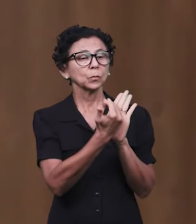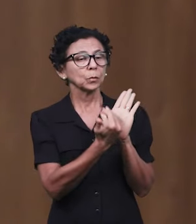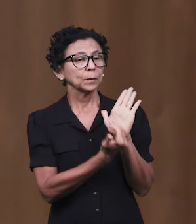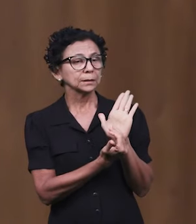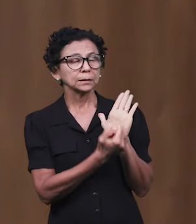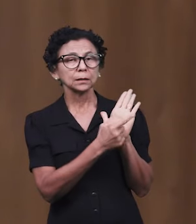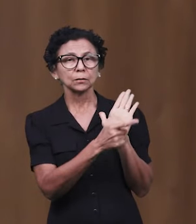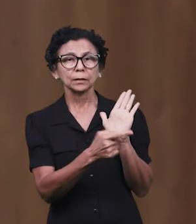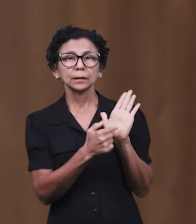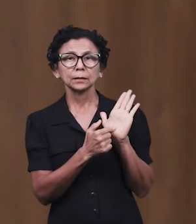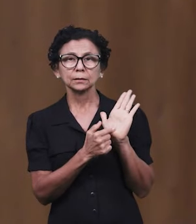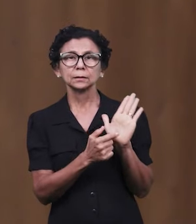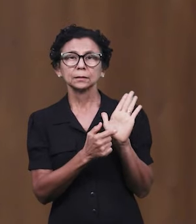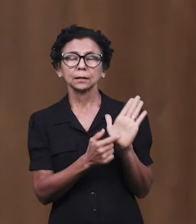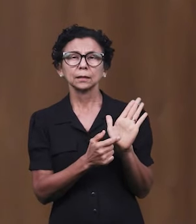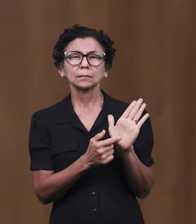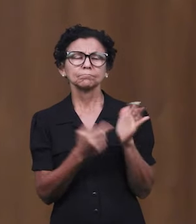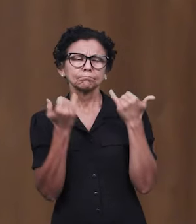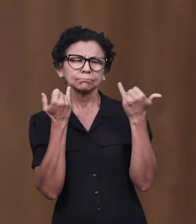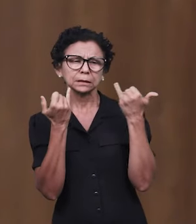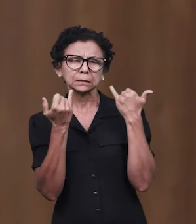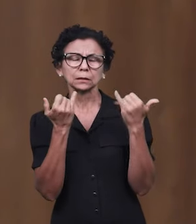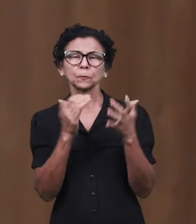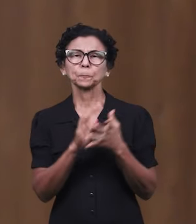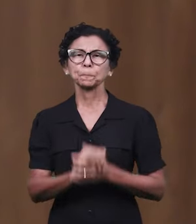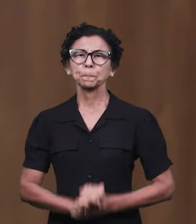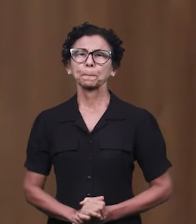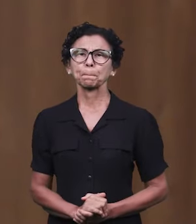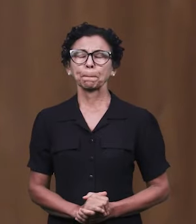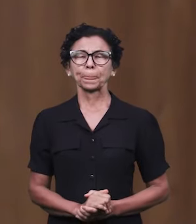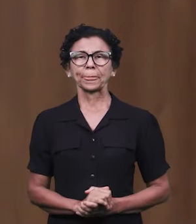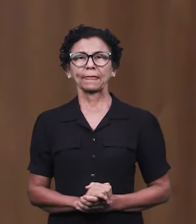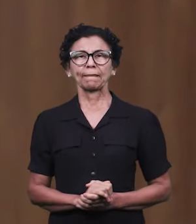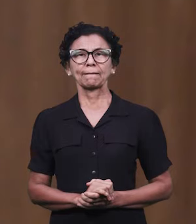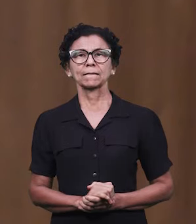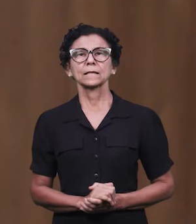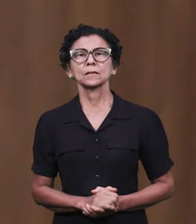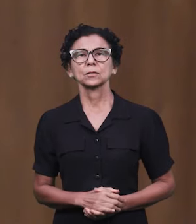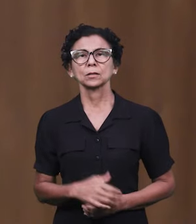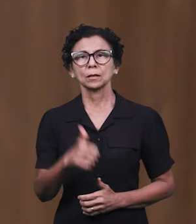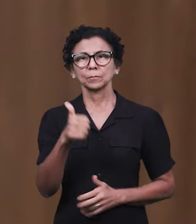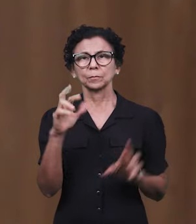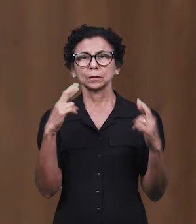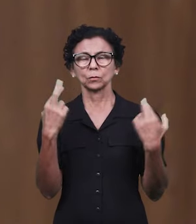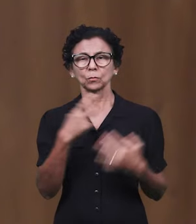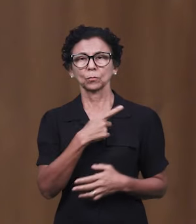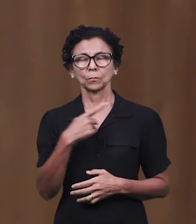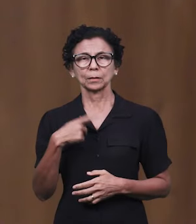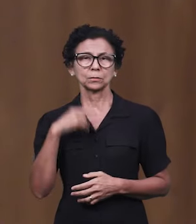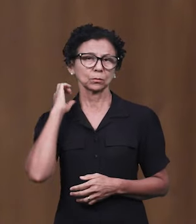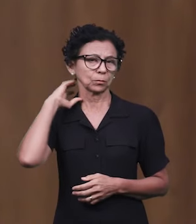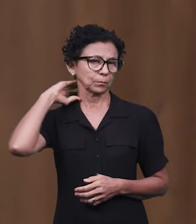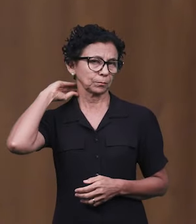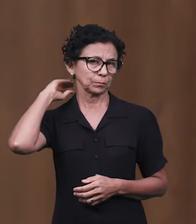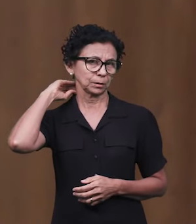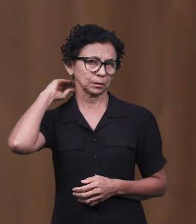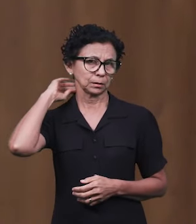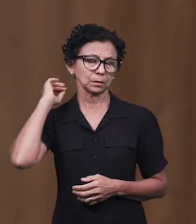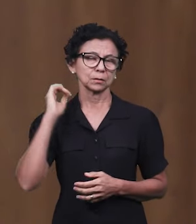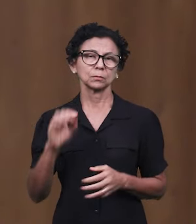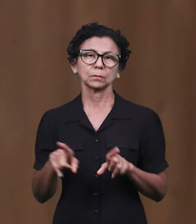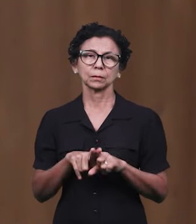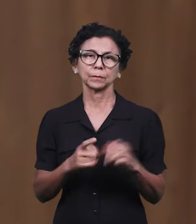foi elaborado, né? Nós já tivemos a primeira reunião com o pastor Bísio e os nossos jovens e seus familiares. E